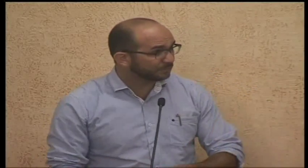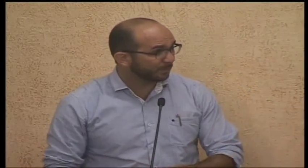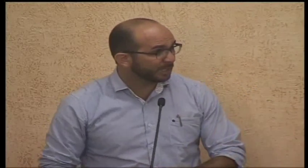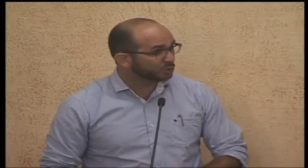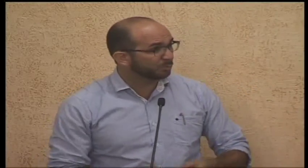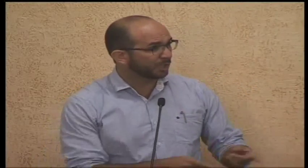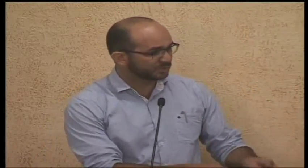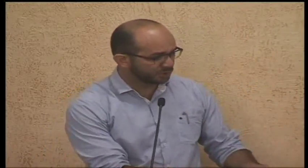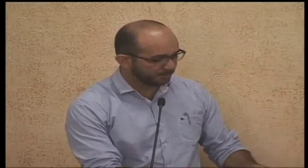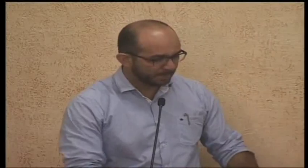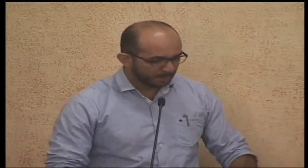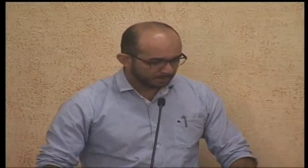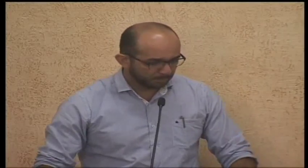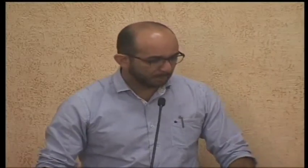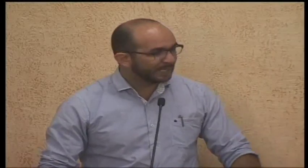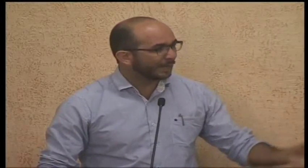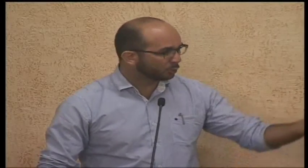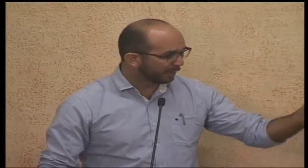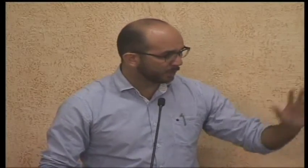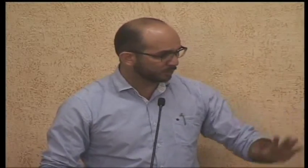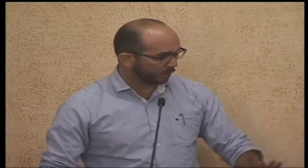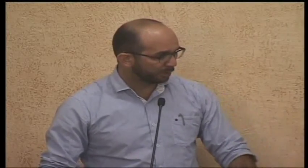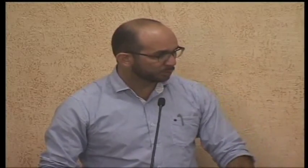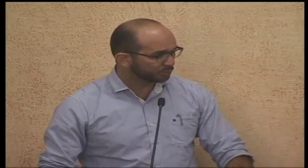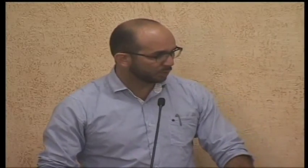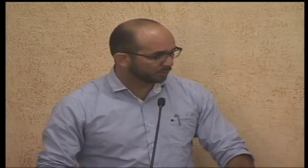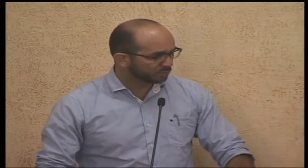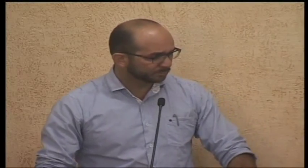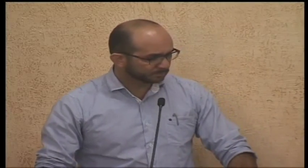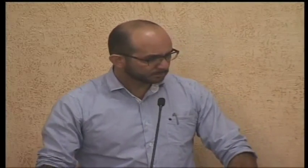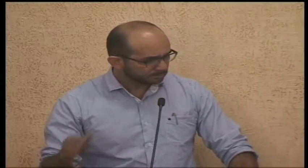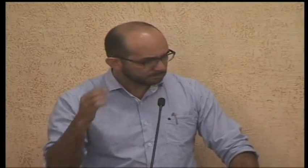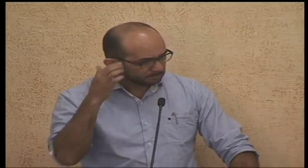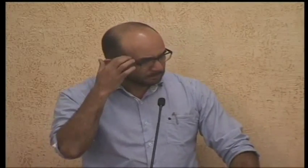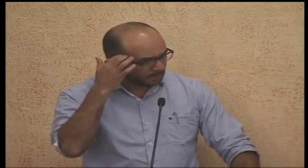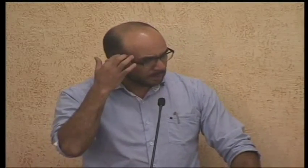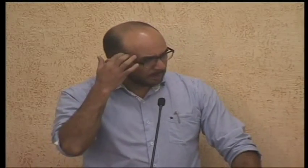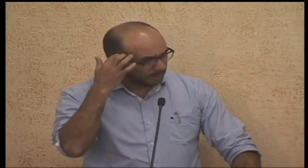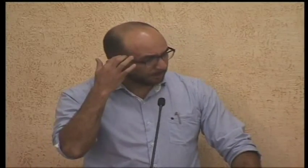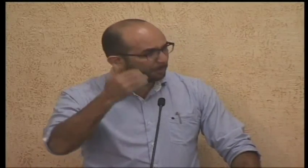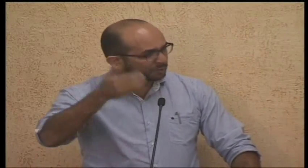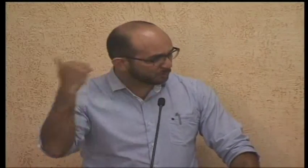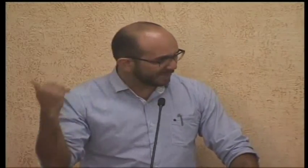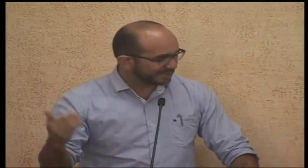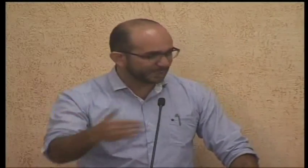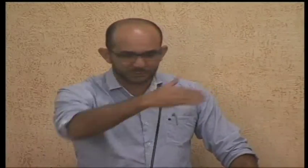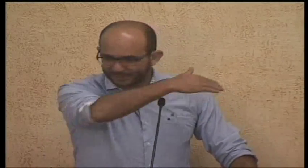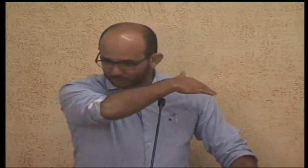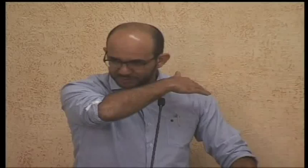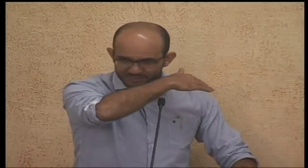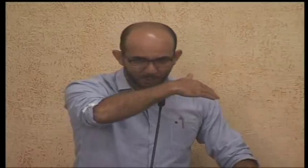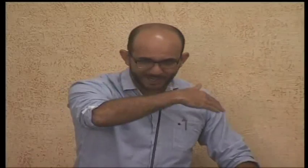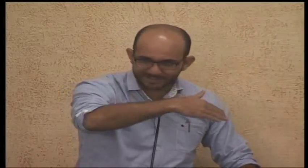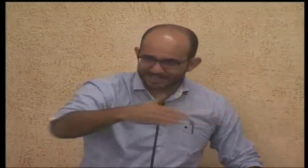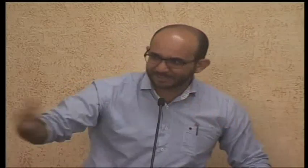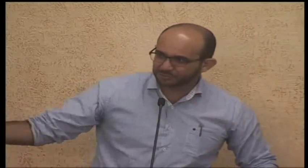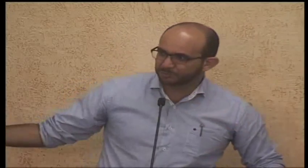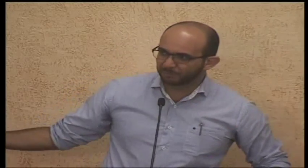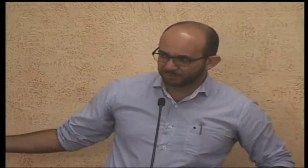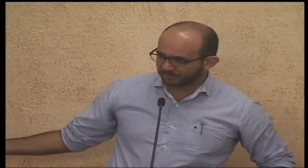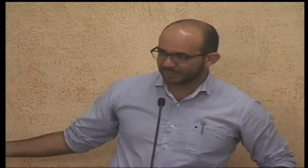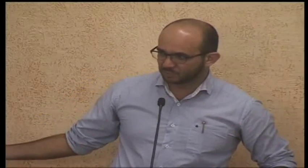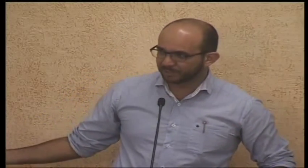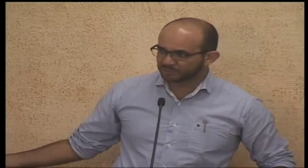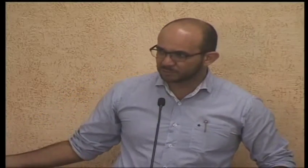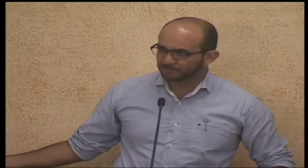positiva e negativamente por este mobiliário urbano, que é o ponto de ônibus. Eu propus no passado, os vereadores estão